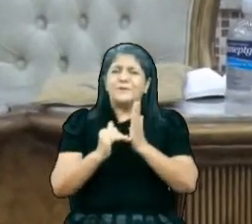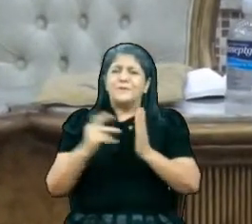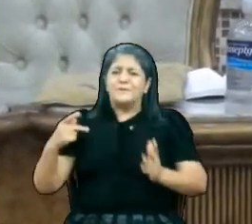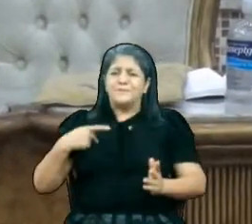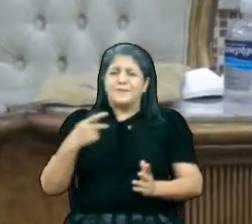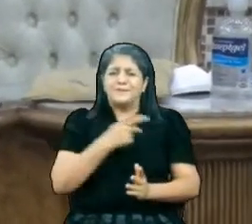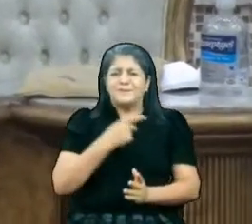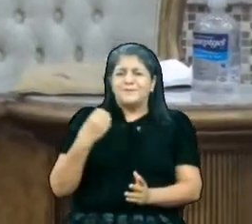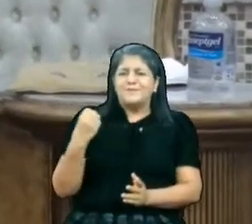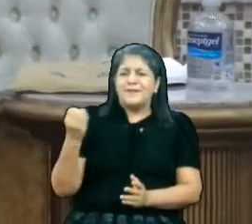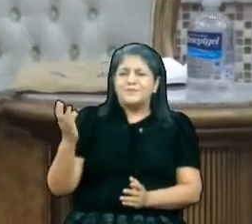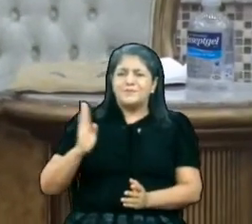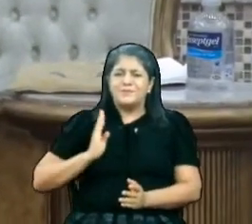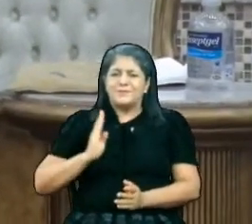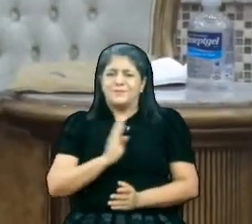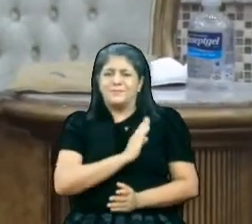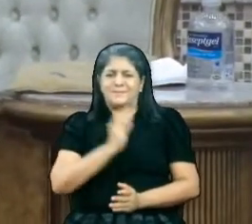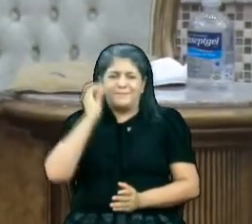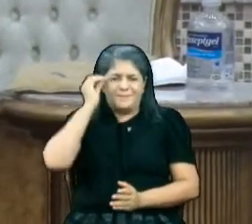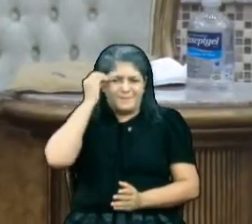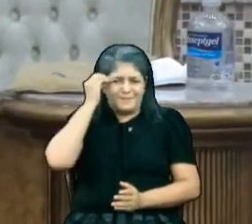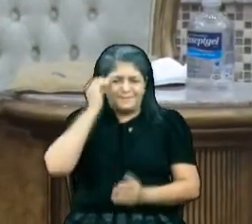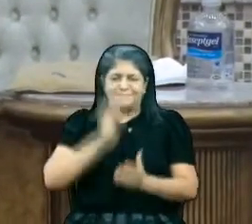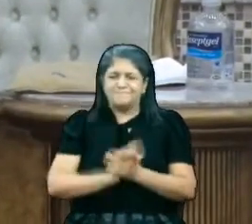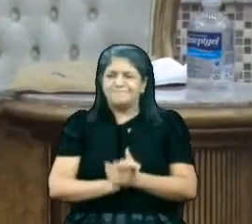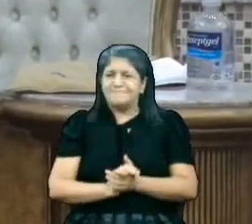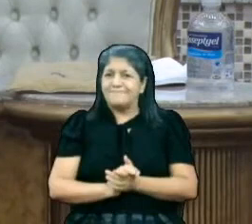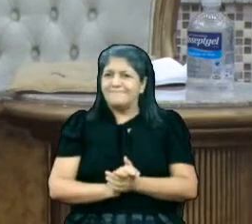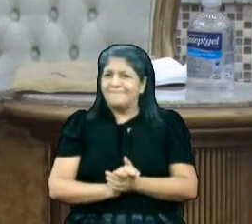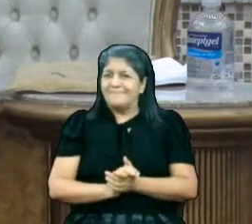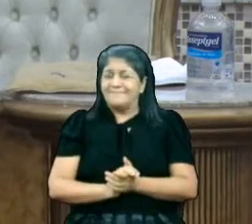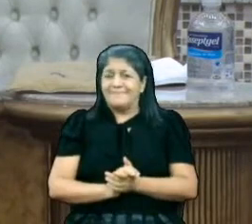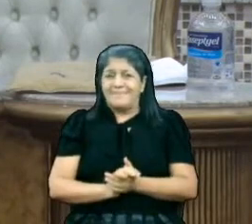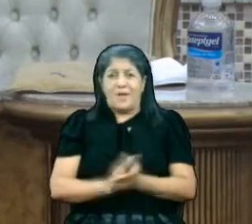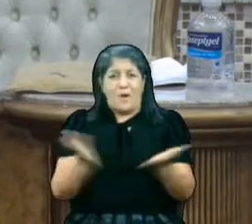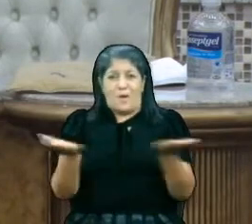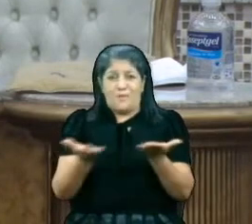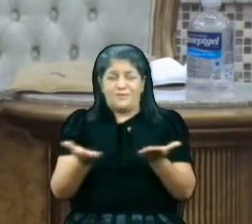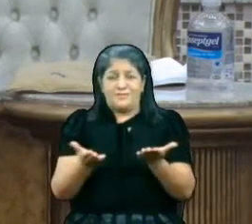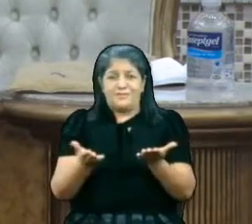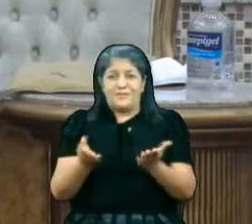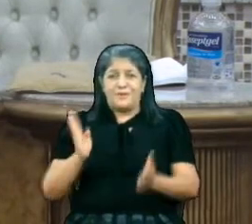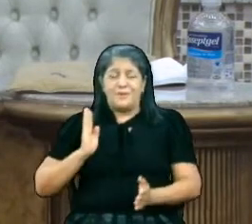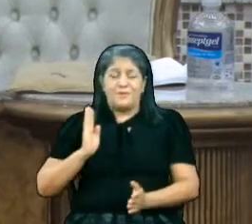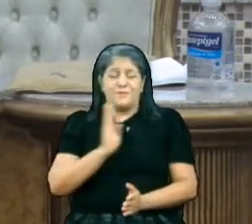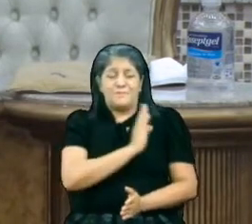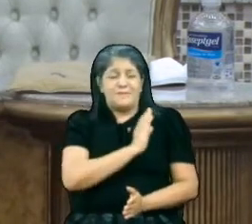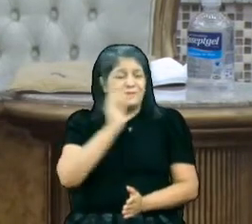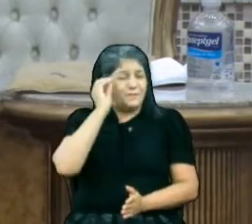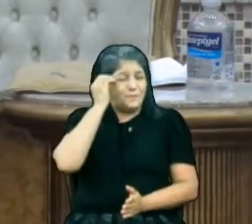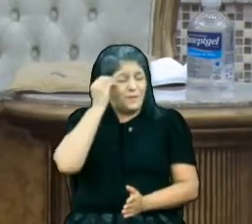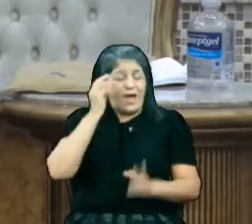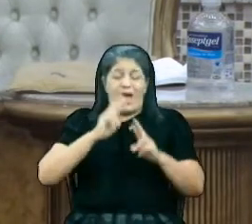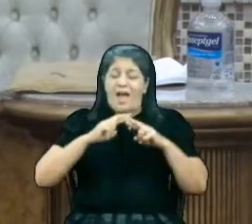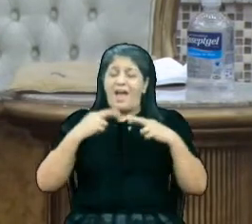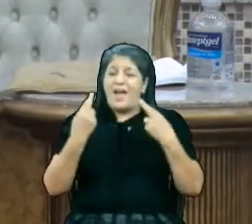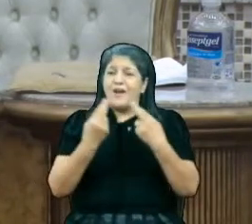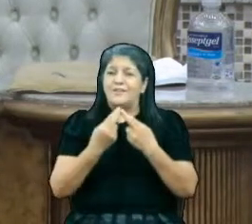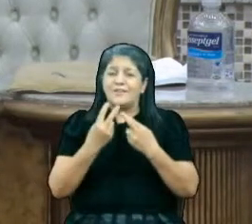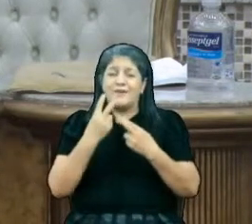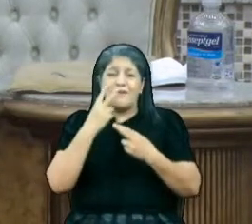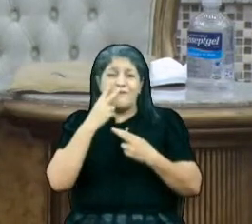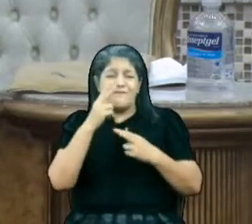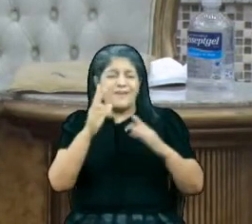Carmo talvez é possível que ele esteja assistindo esta reunião ele que sempre participo por